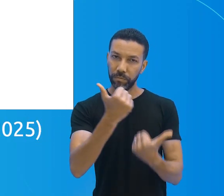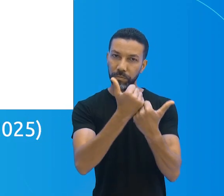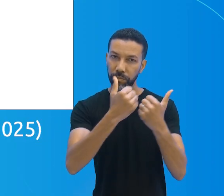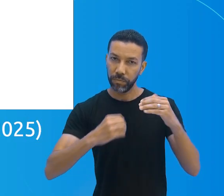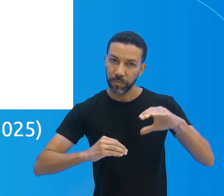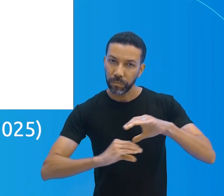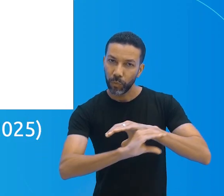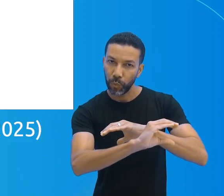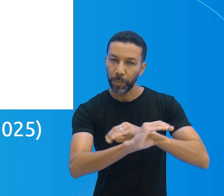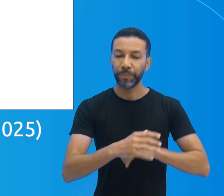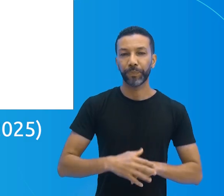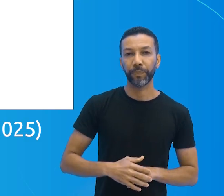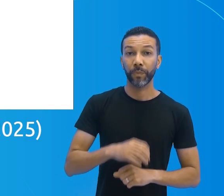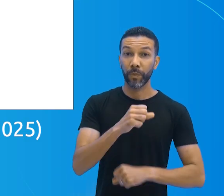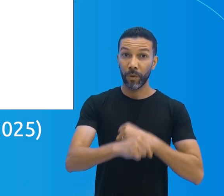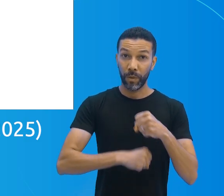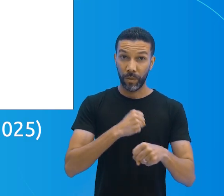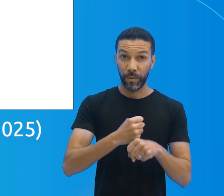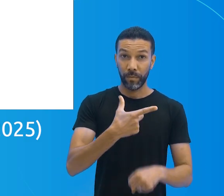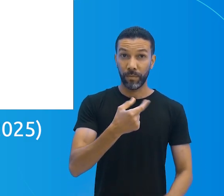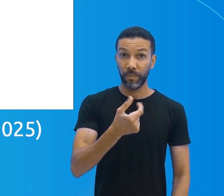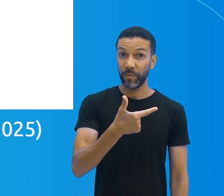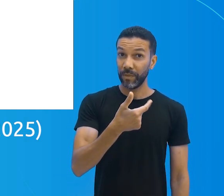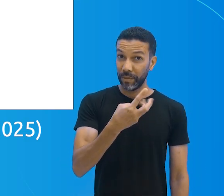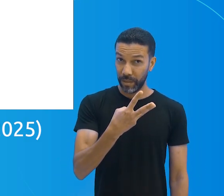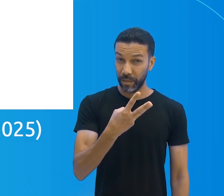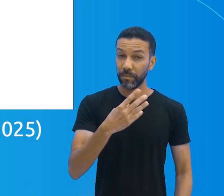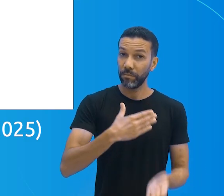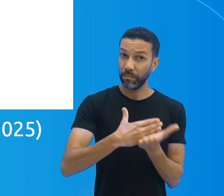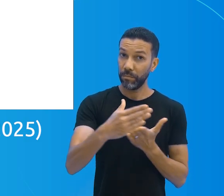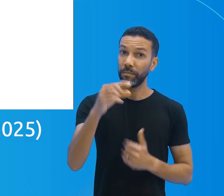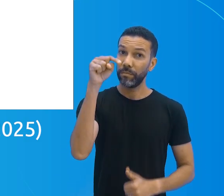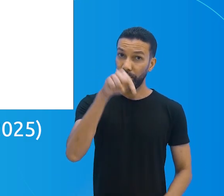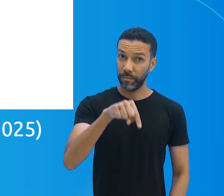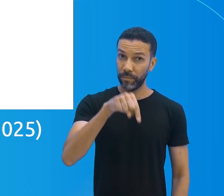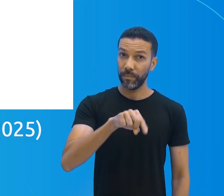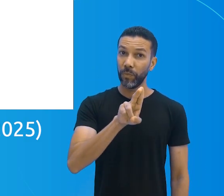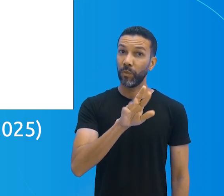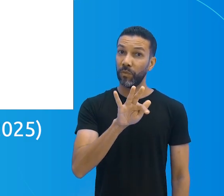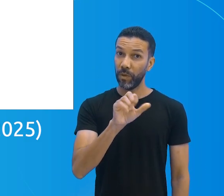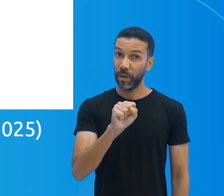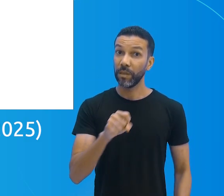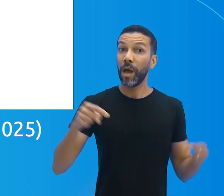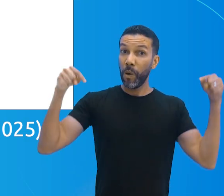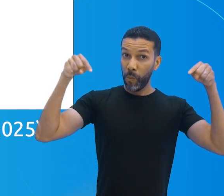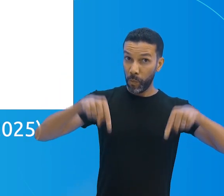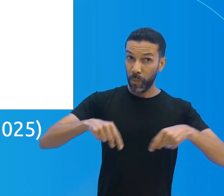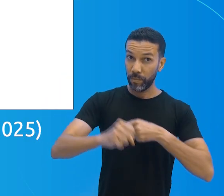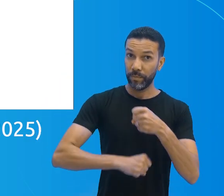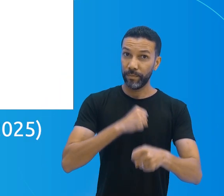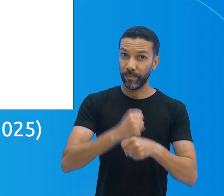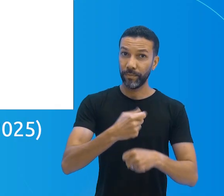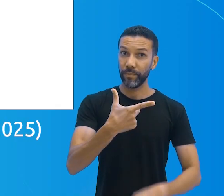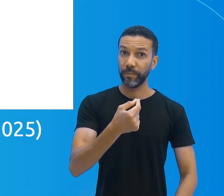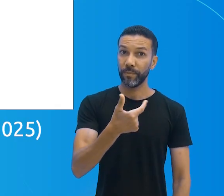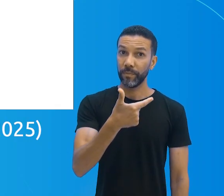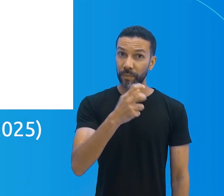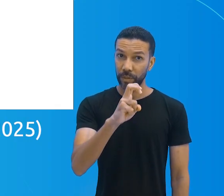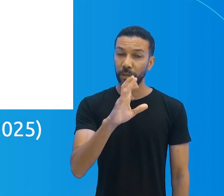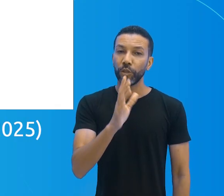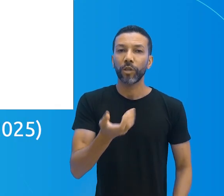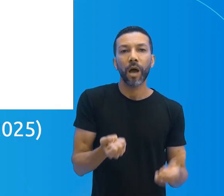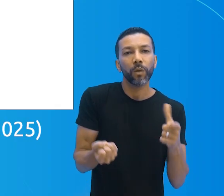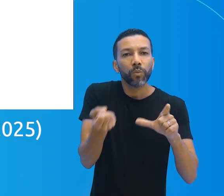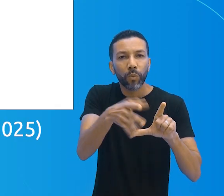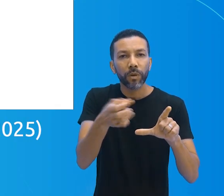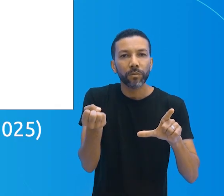dele aqui no ano de 23 e agora, recentemente, em 25, foi